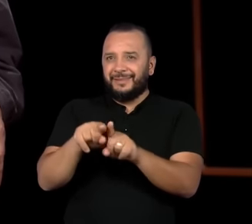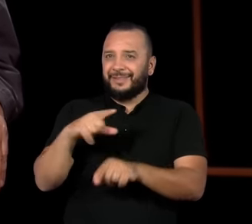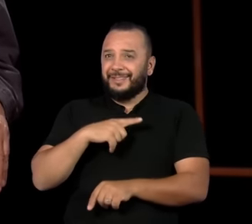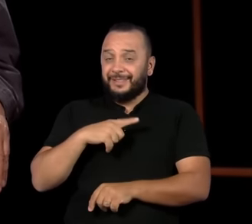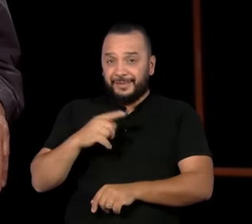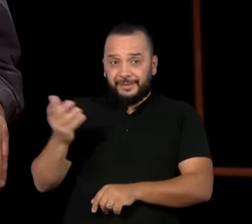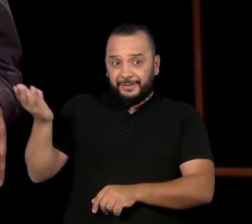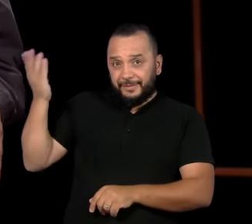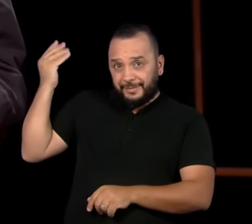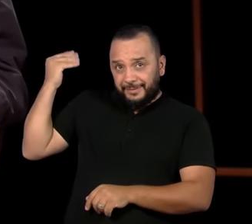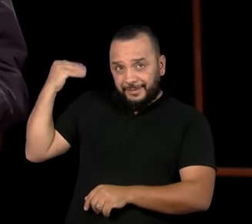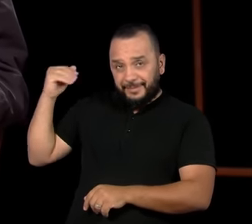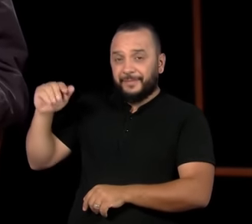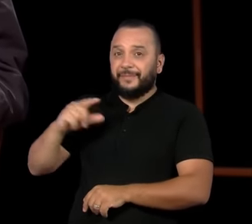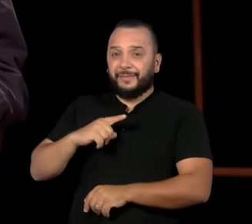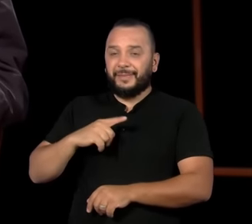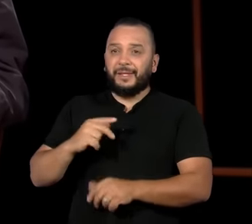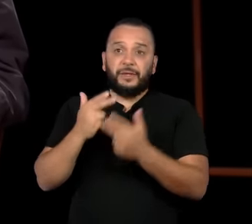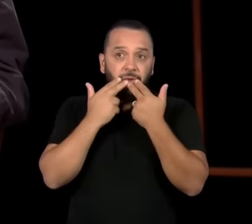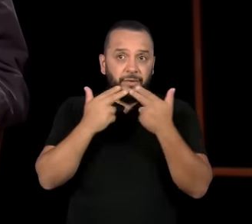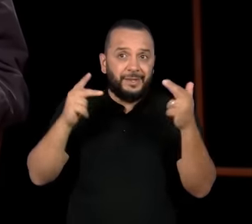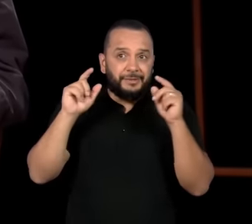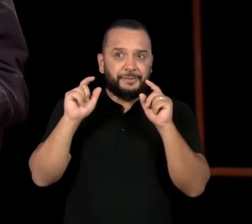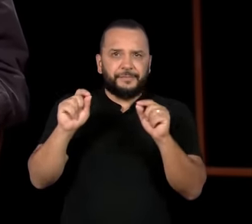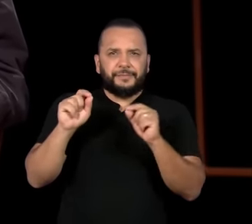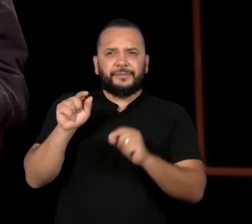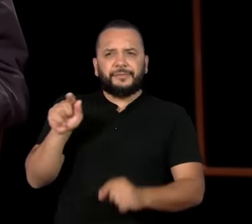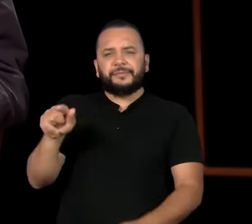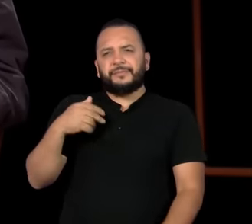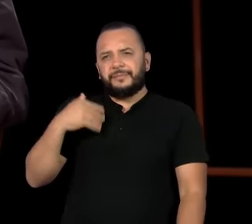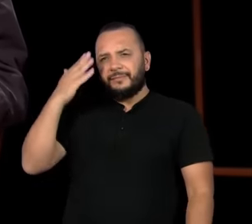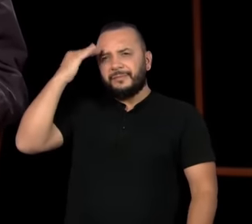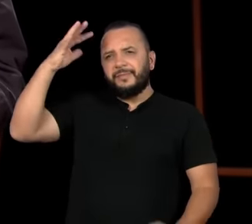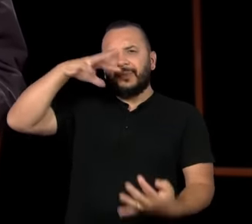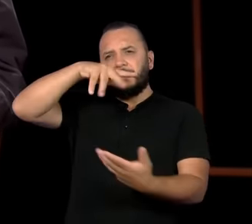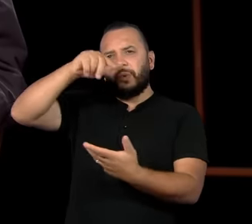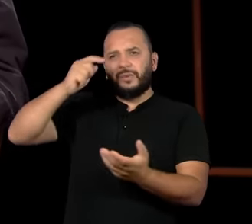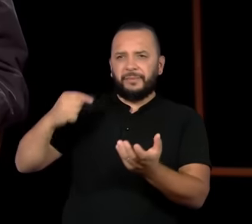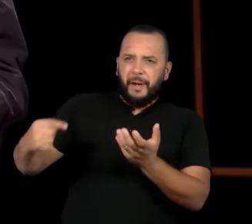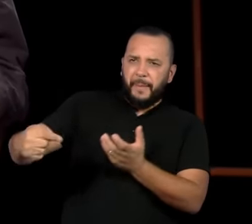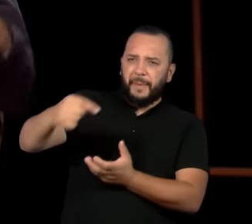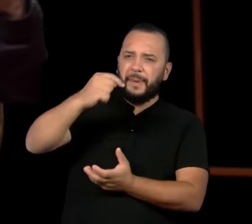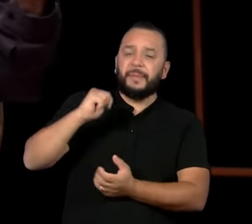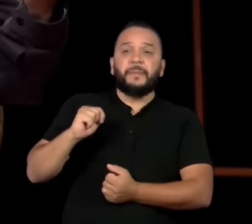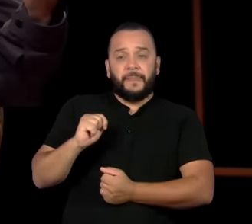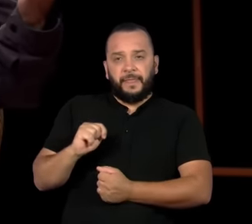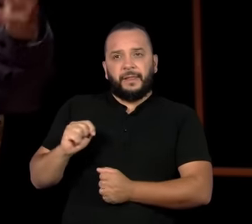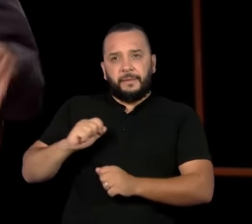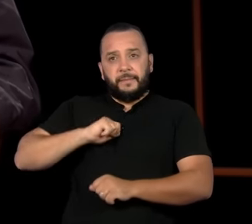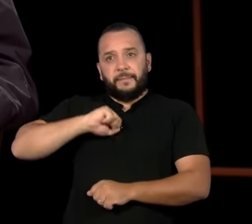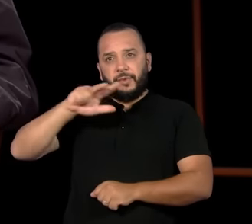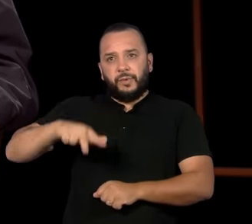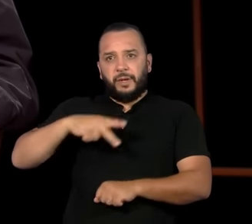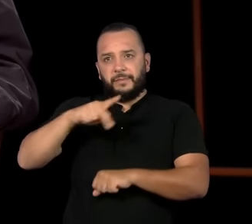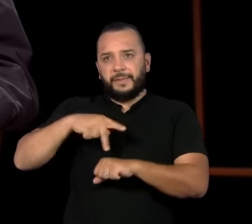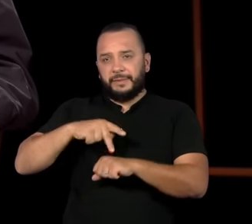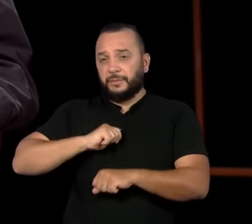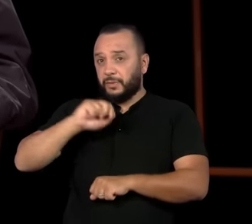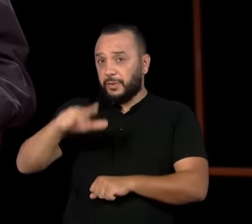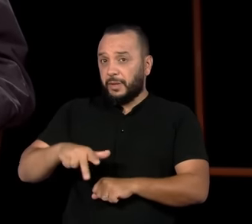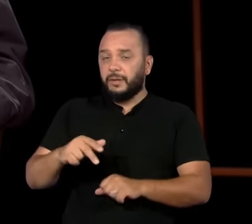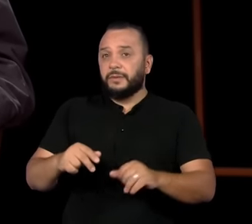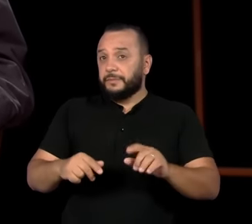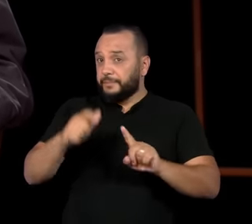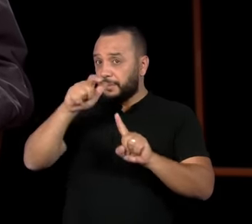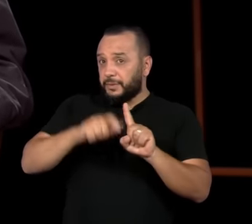na época, o que era uma novidade, ela fez sucesso internacional, em Portugal, né? Porque o